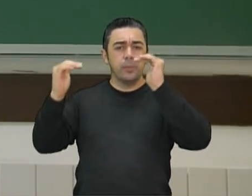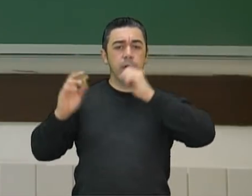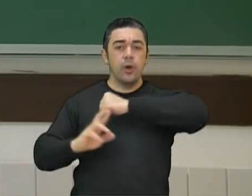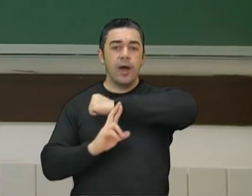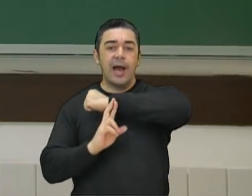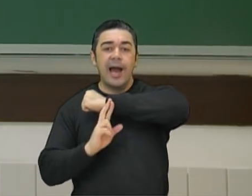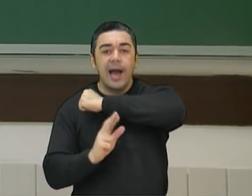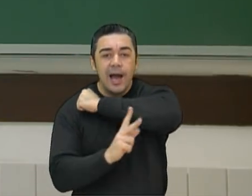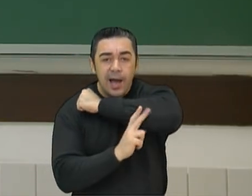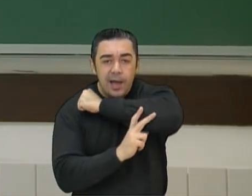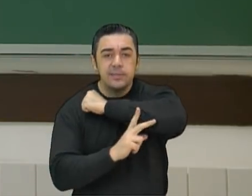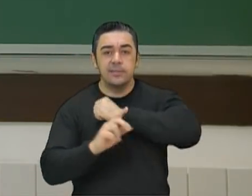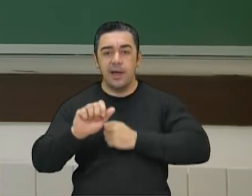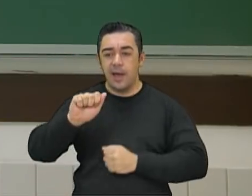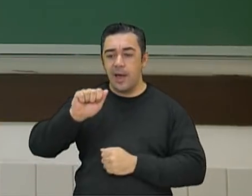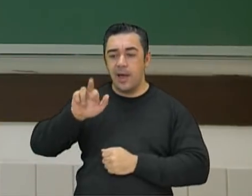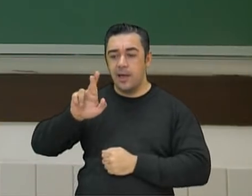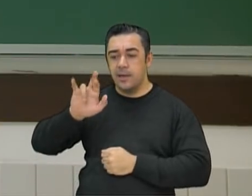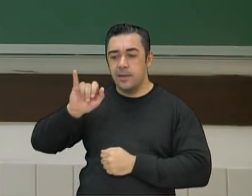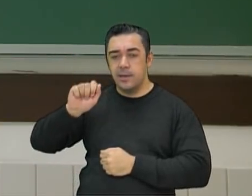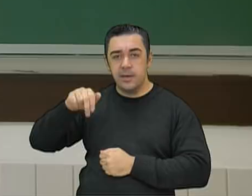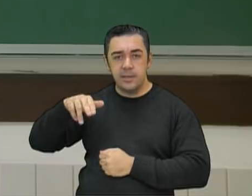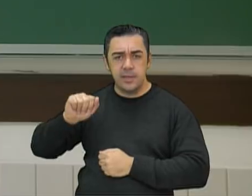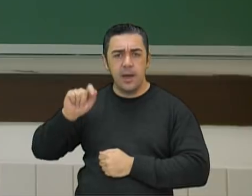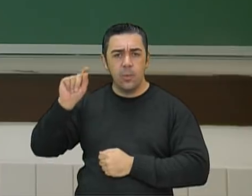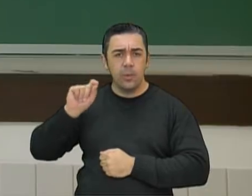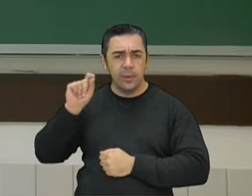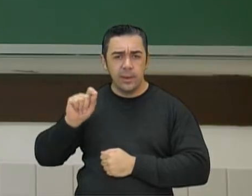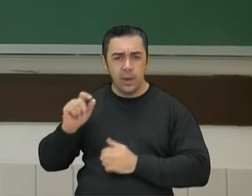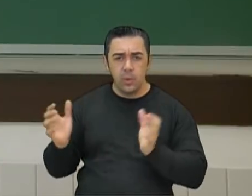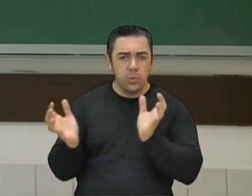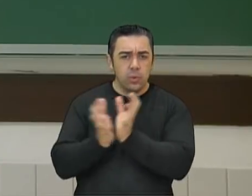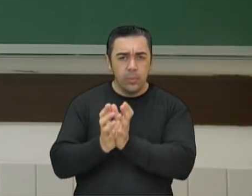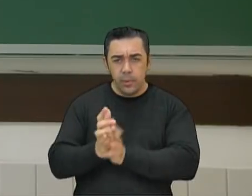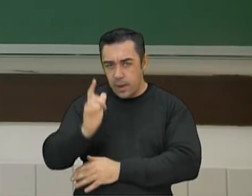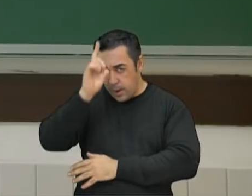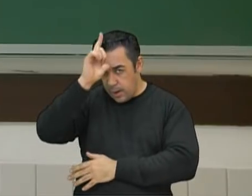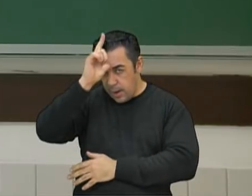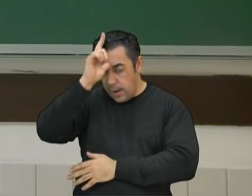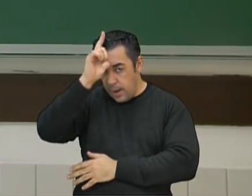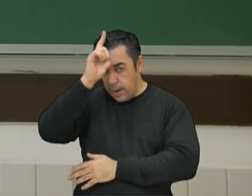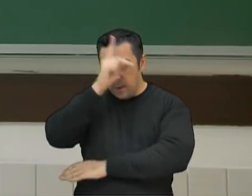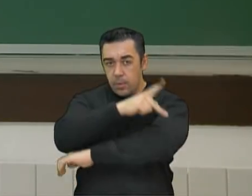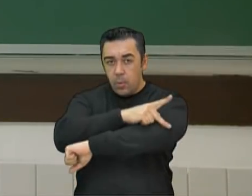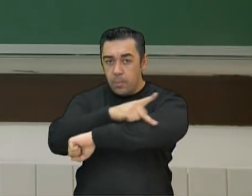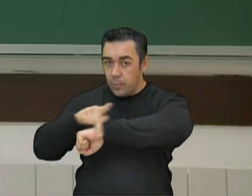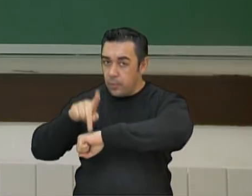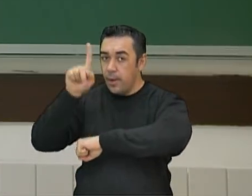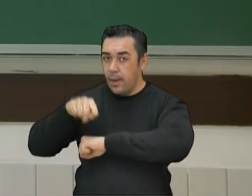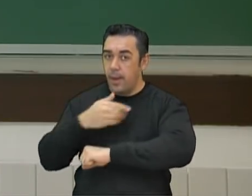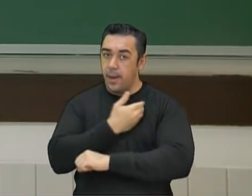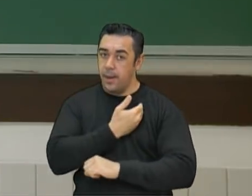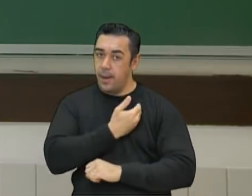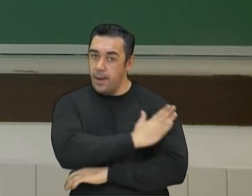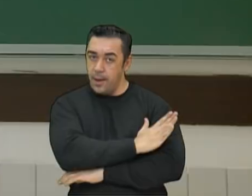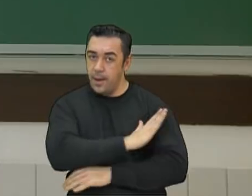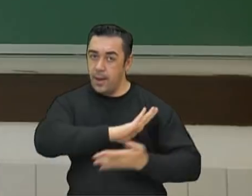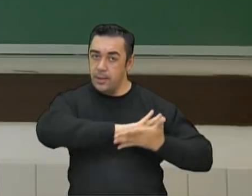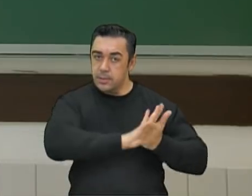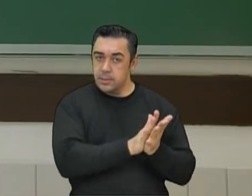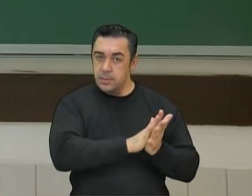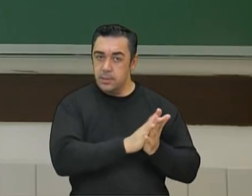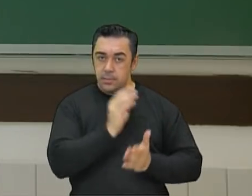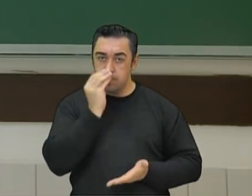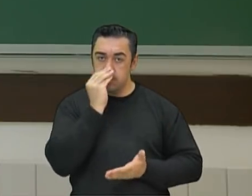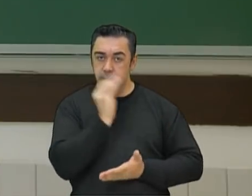raça ariana, os alemães puros. Lembra racismo? Uma das características aí do nazismo. Então, você